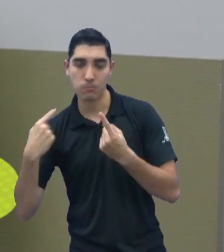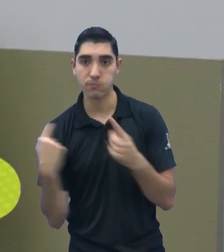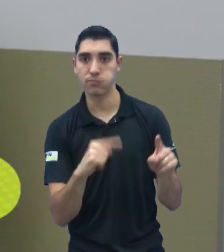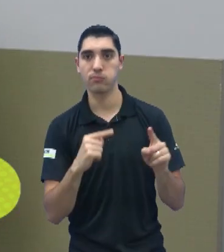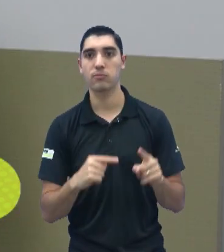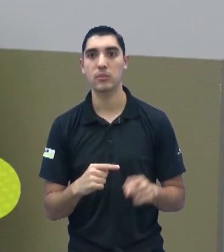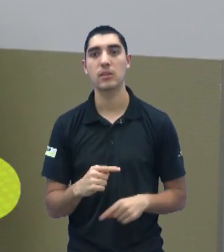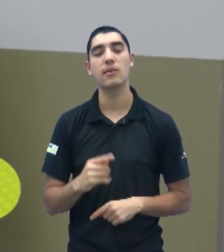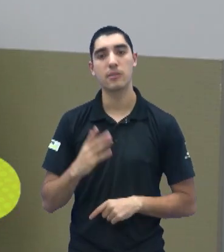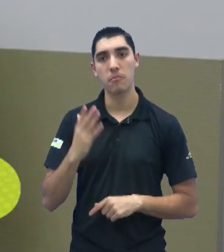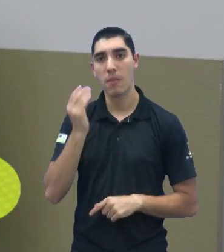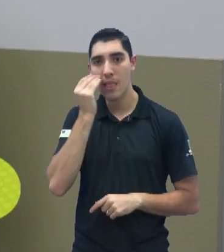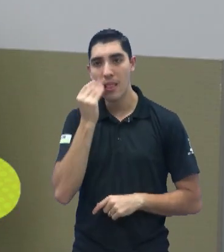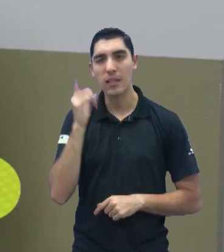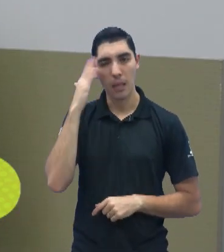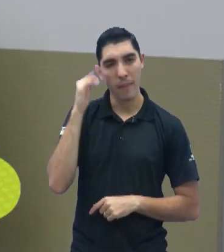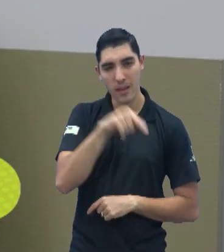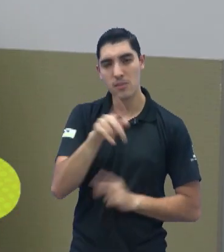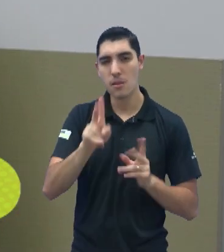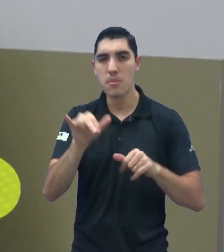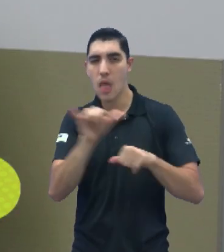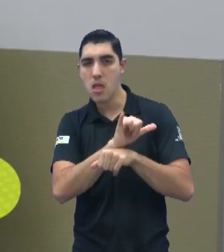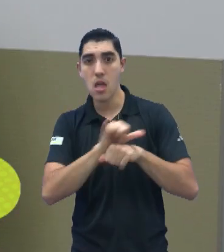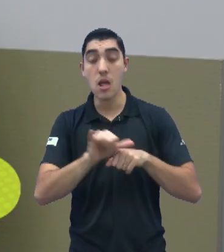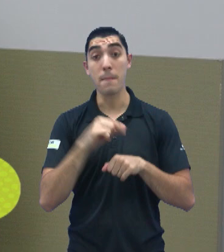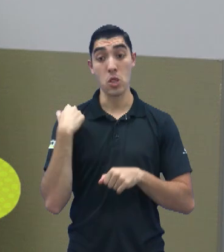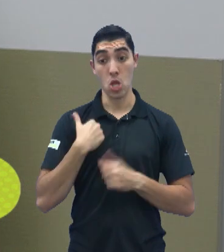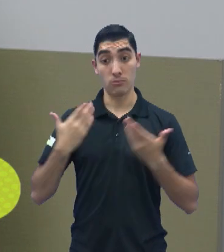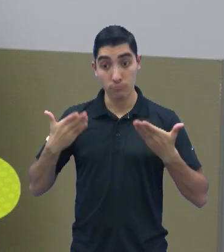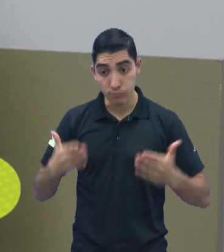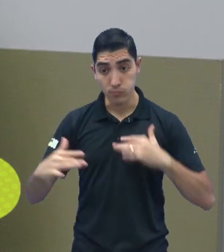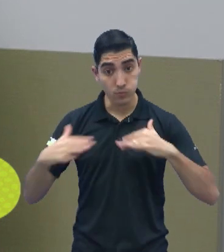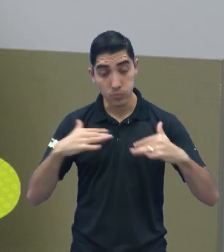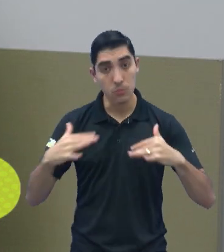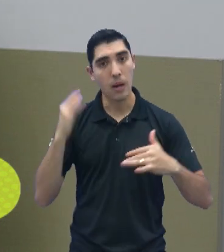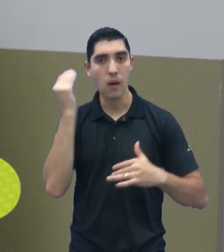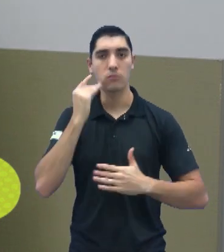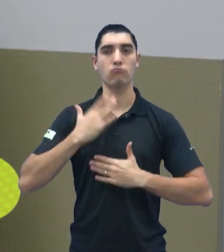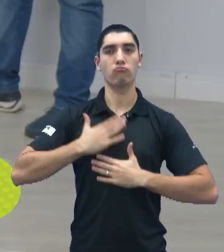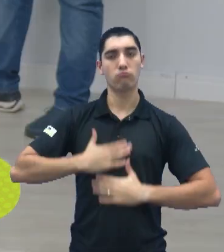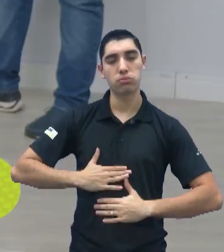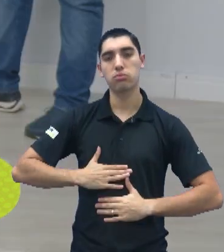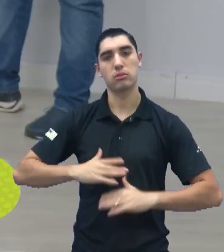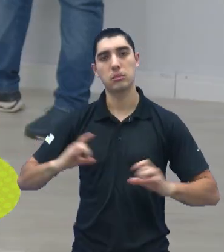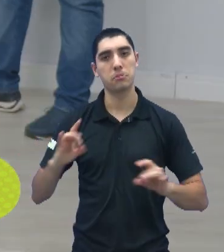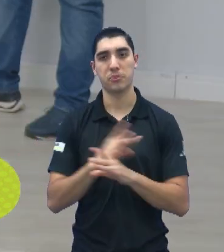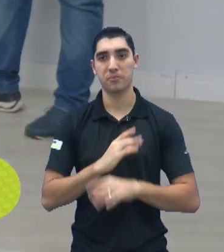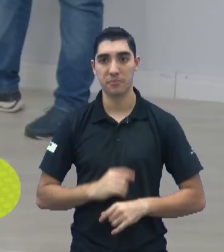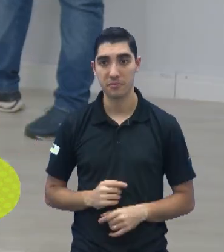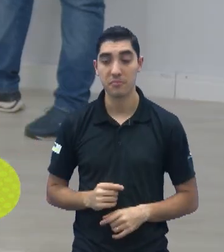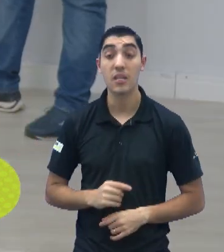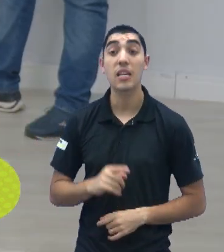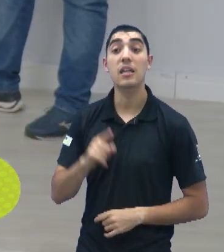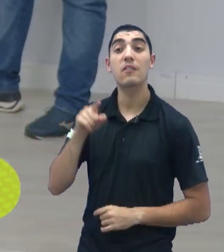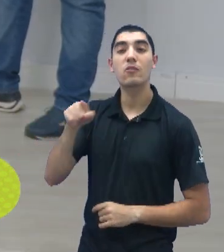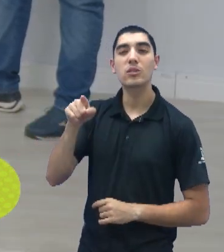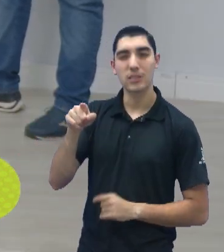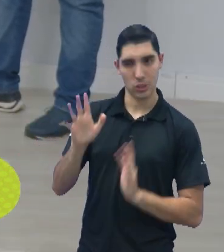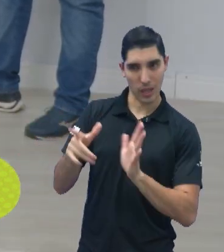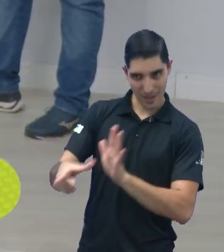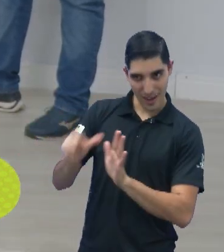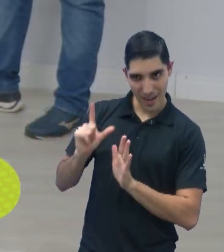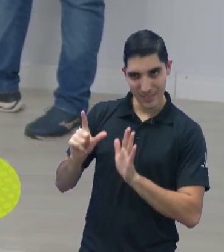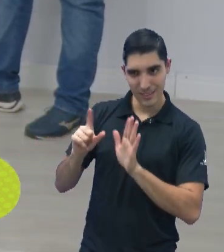jogadas deles ensaiadas, coisas desse tipo, para que entrar lá dentro eles estejam mais preparados, tranquilos e calmos. Por aquilo que você estudou, você até estava comentando em off